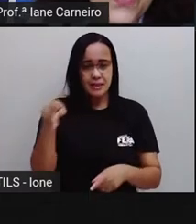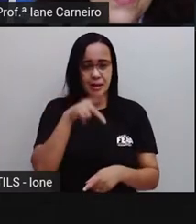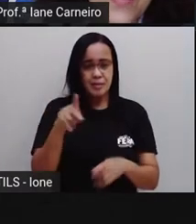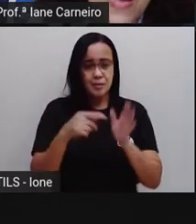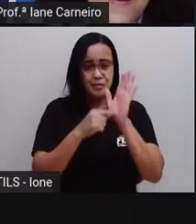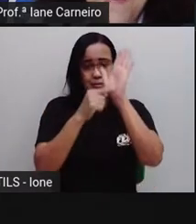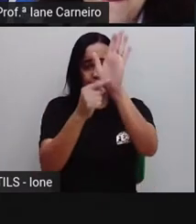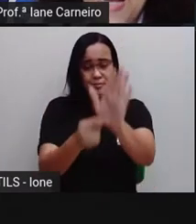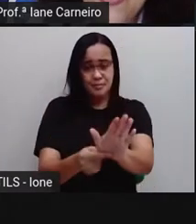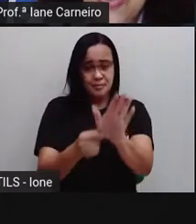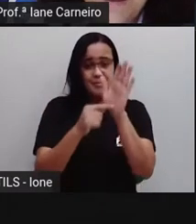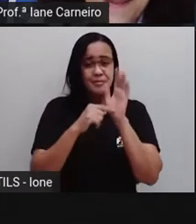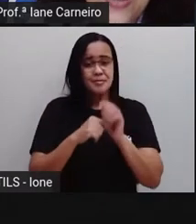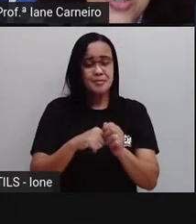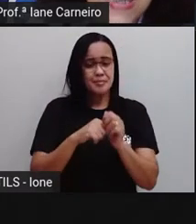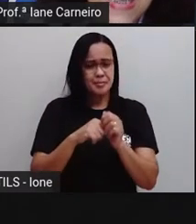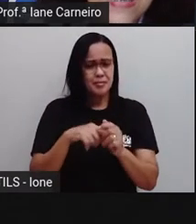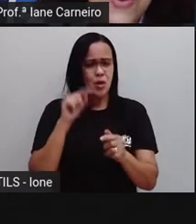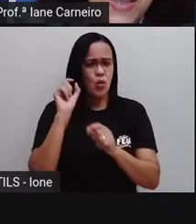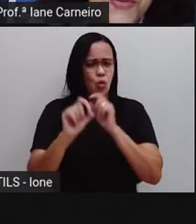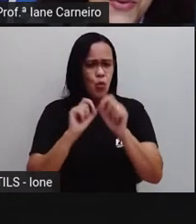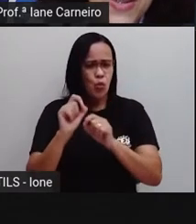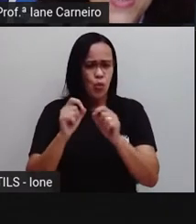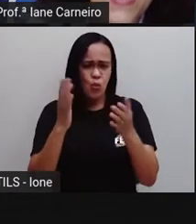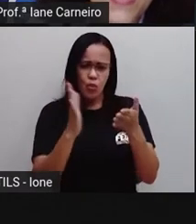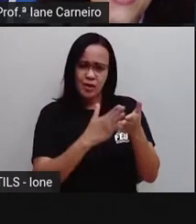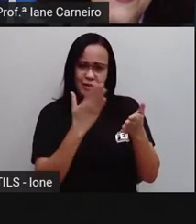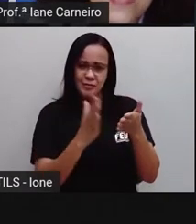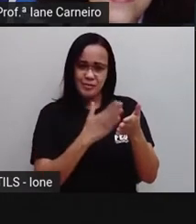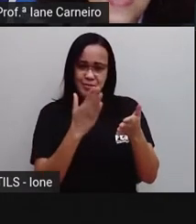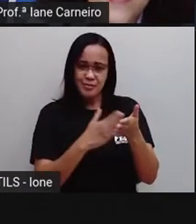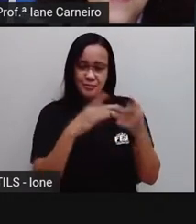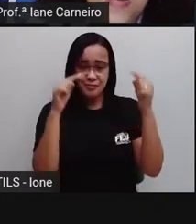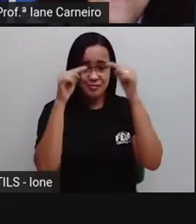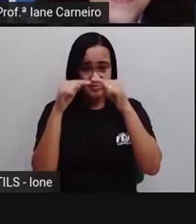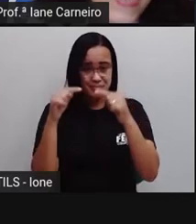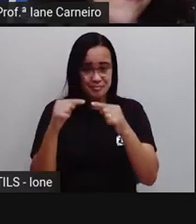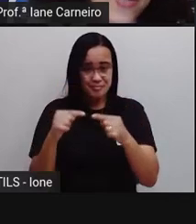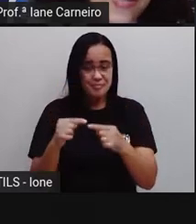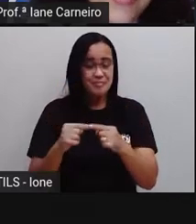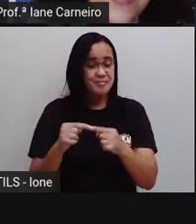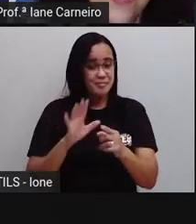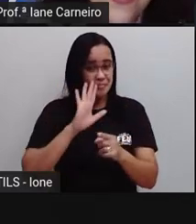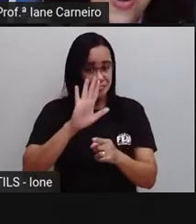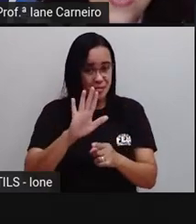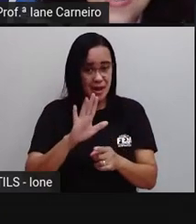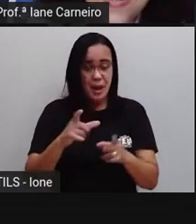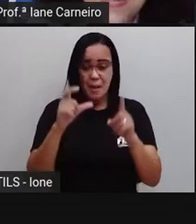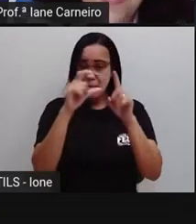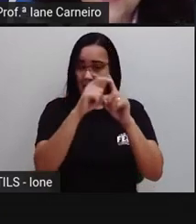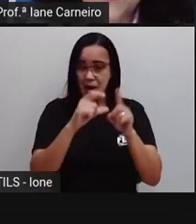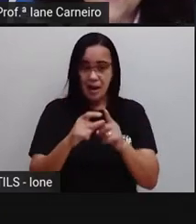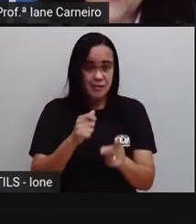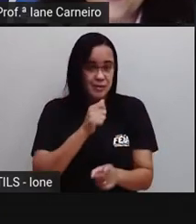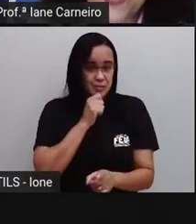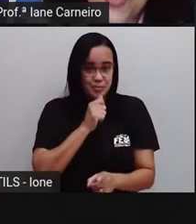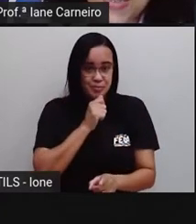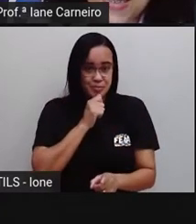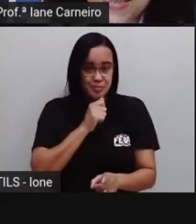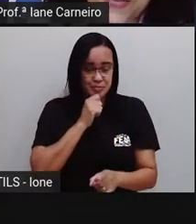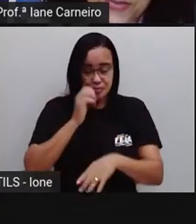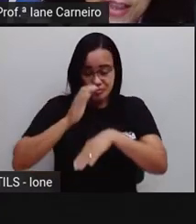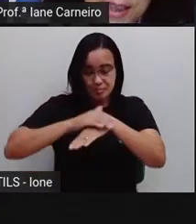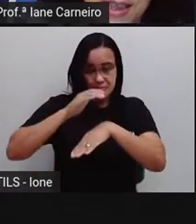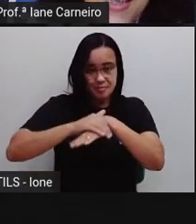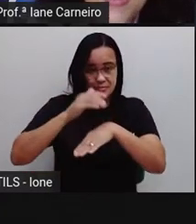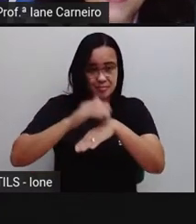do rapaz a parte né da do livro que está sem as palavras e quem vai escrever somos nós tá bom então para